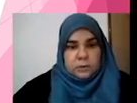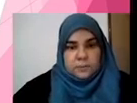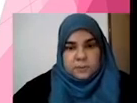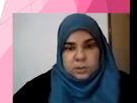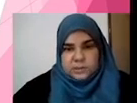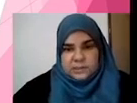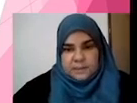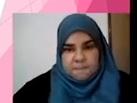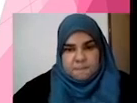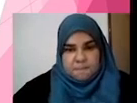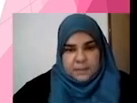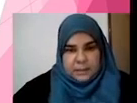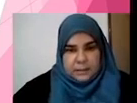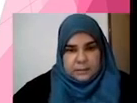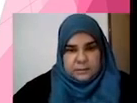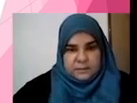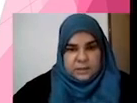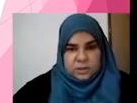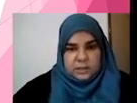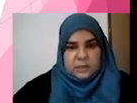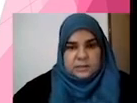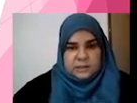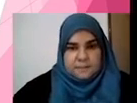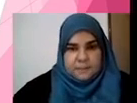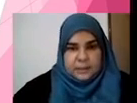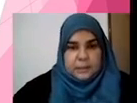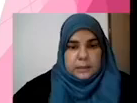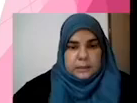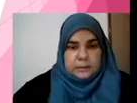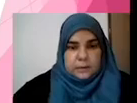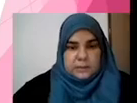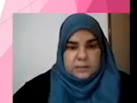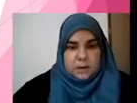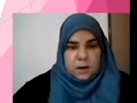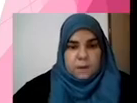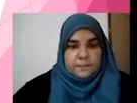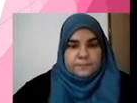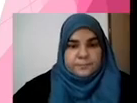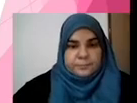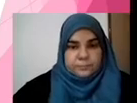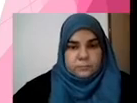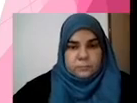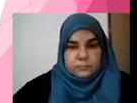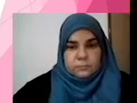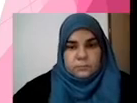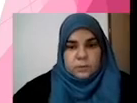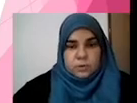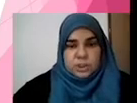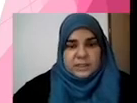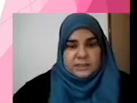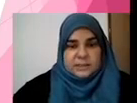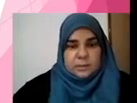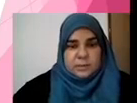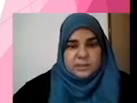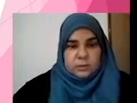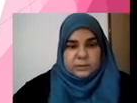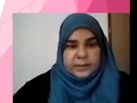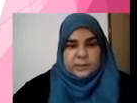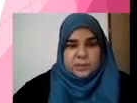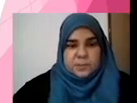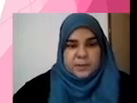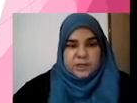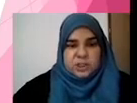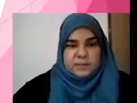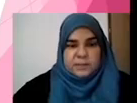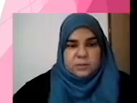eu tô pedindo CP, na verdade, né? CP. Então, assim, ó, o x deu 5